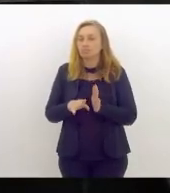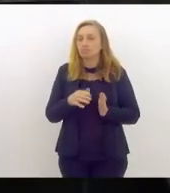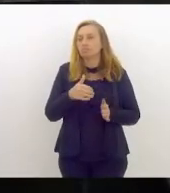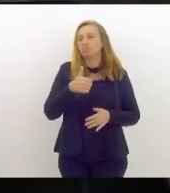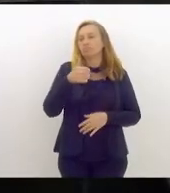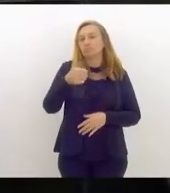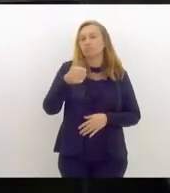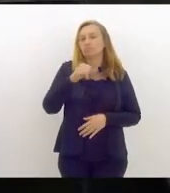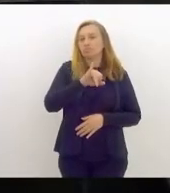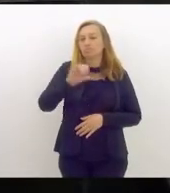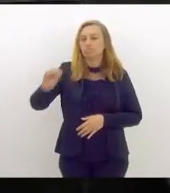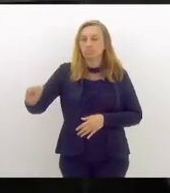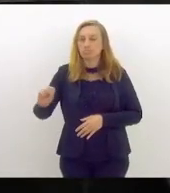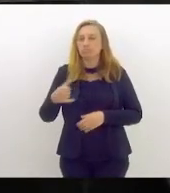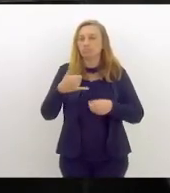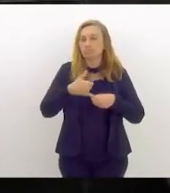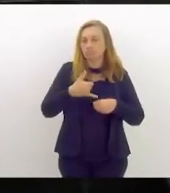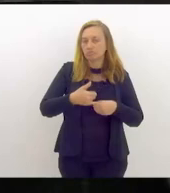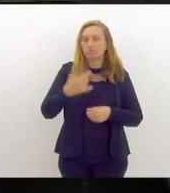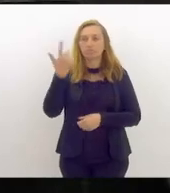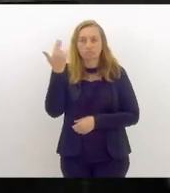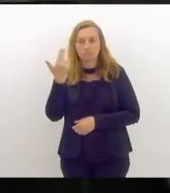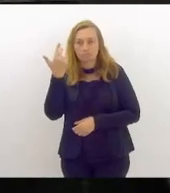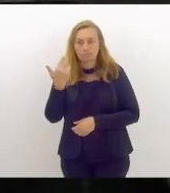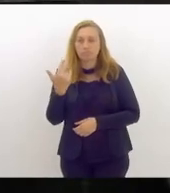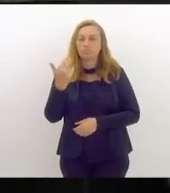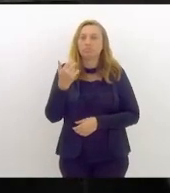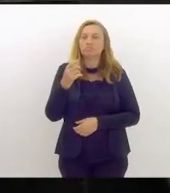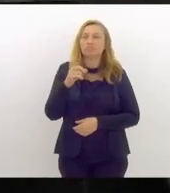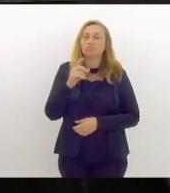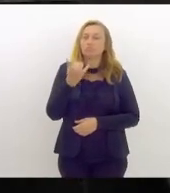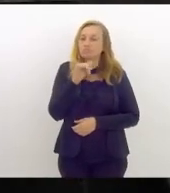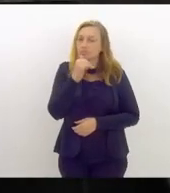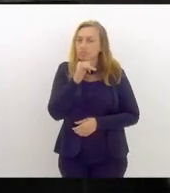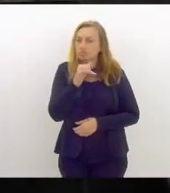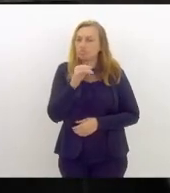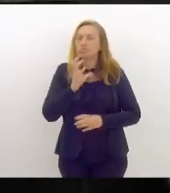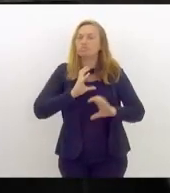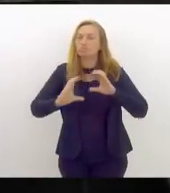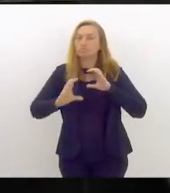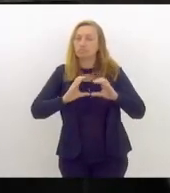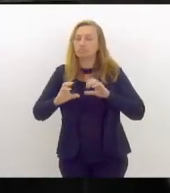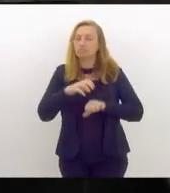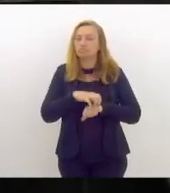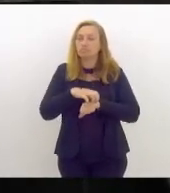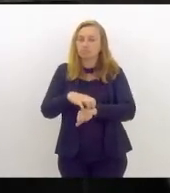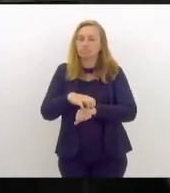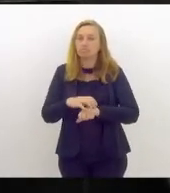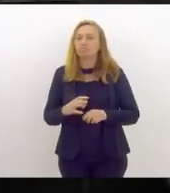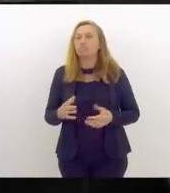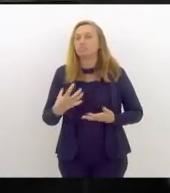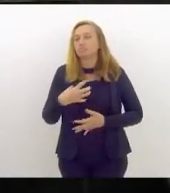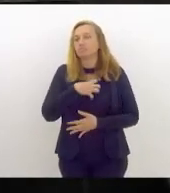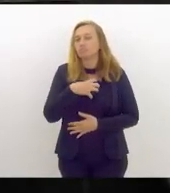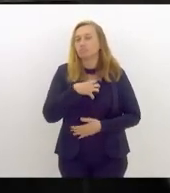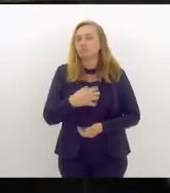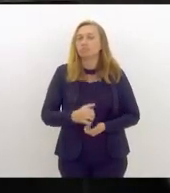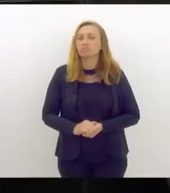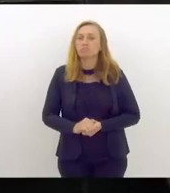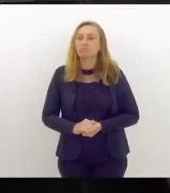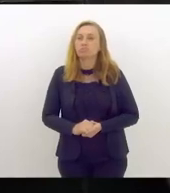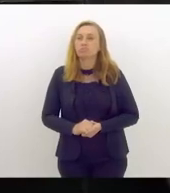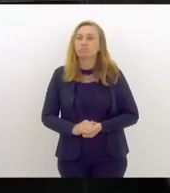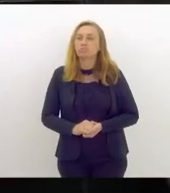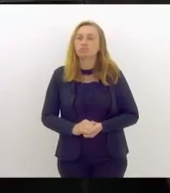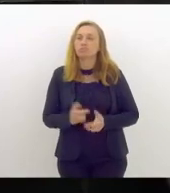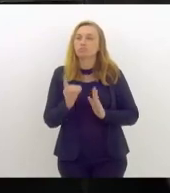dos combustíveis, do gás natural, da energia elétrica, das comunicações e transporte coletivo. Nesse sentido, o